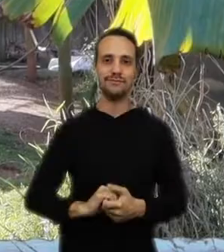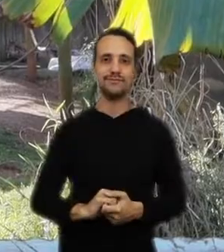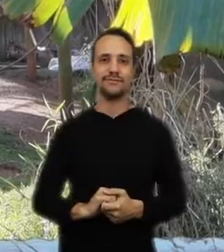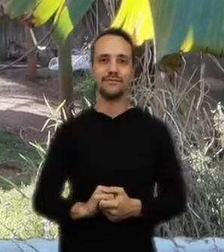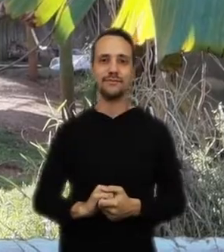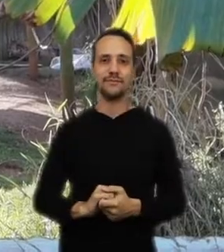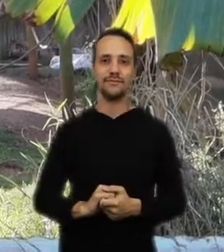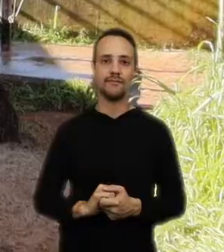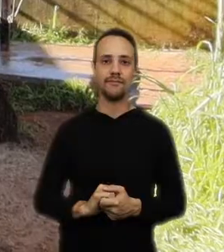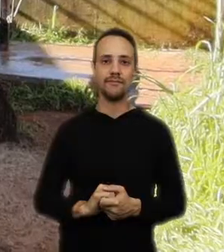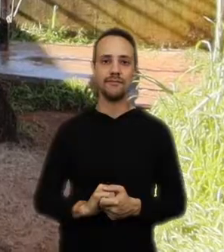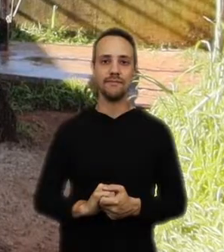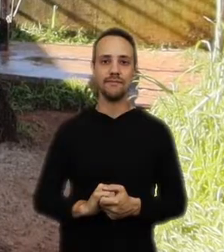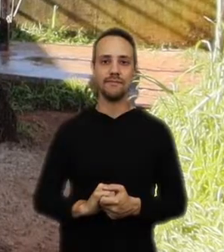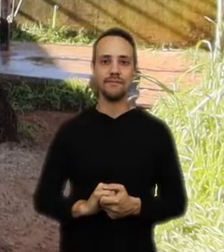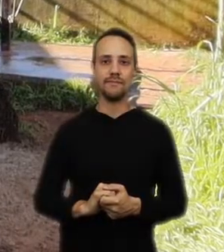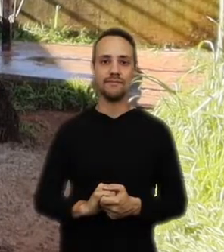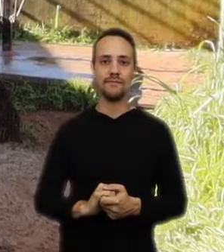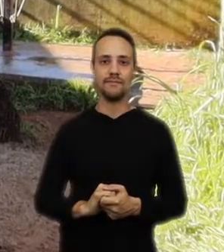Música